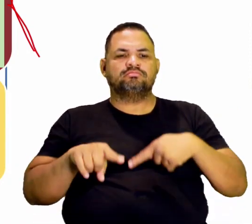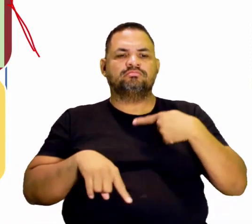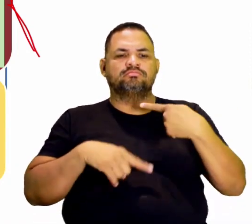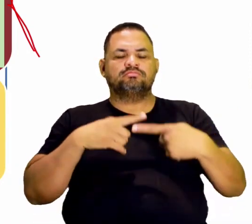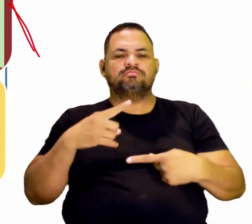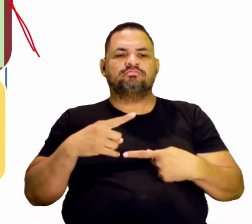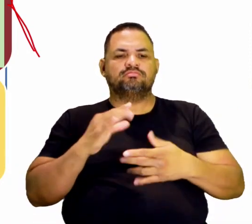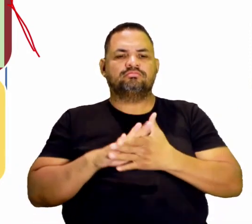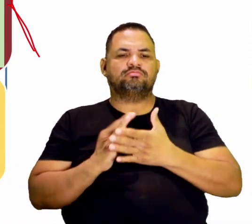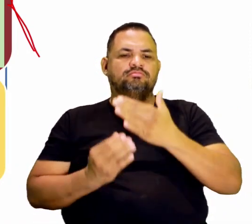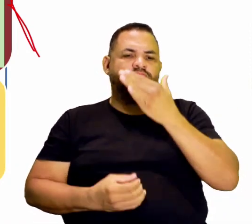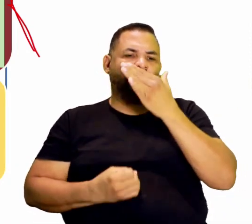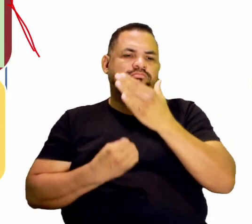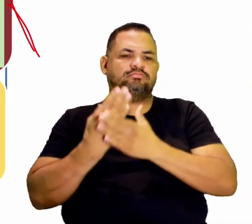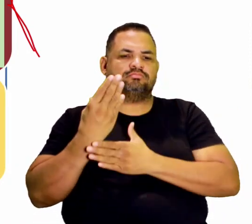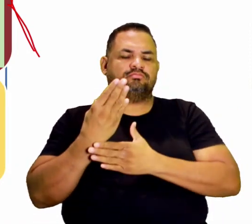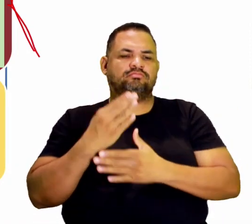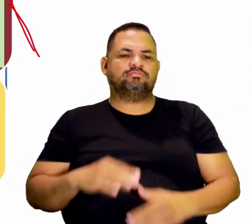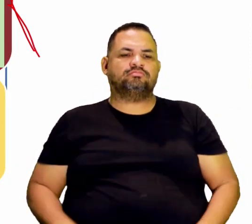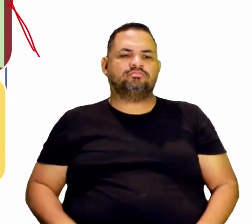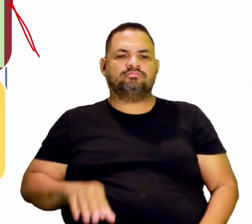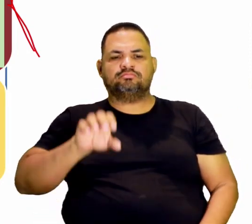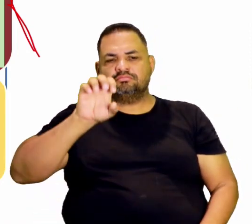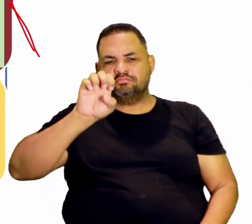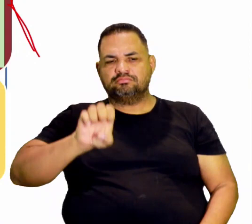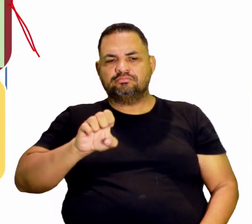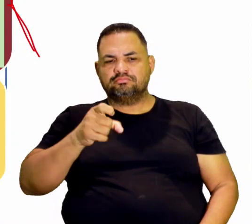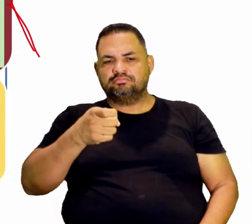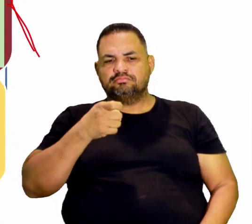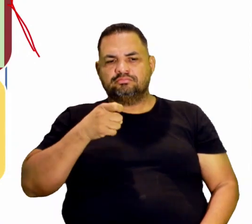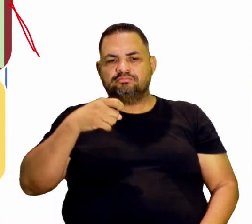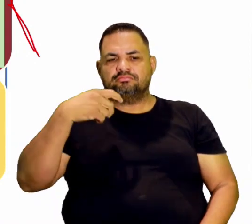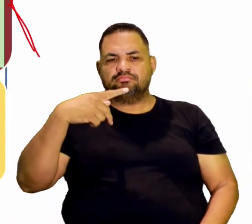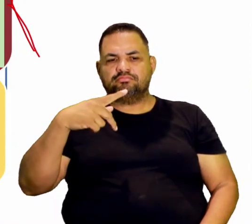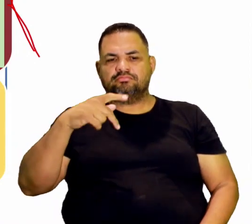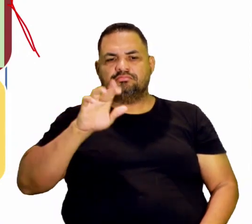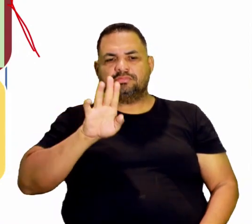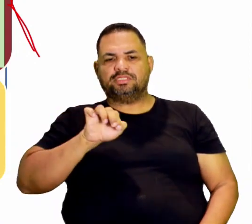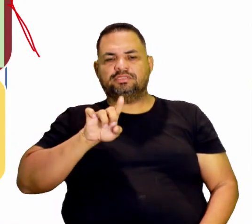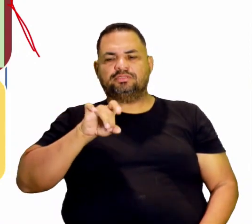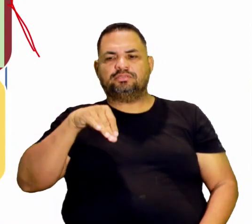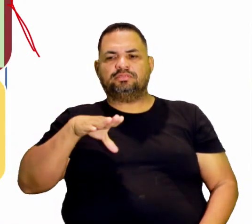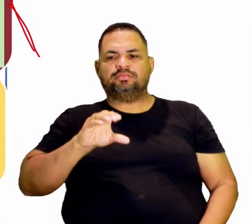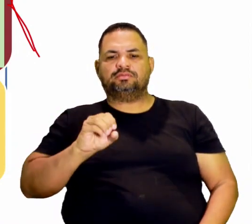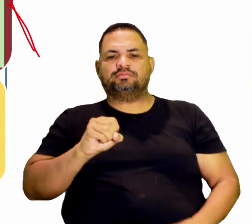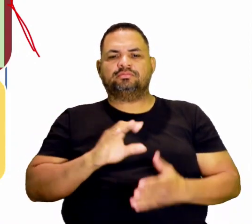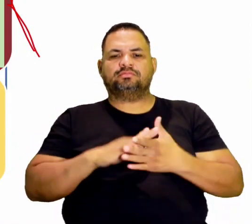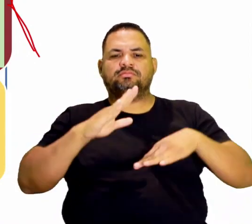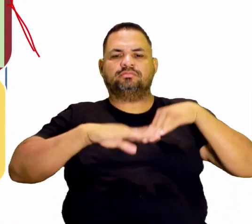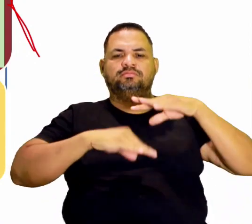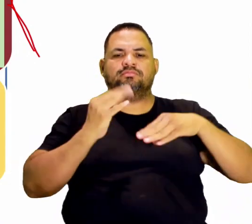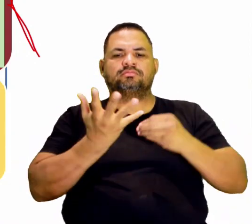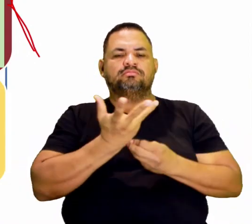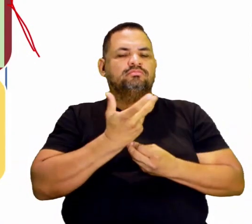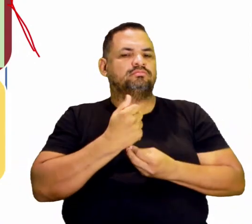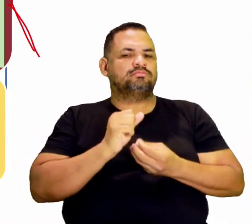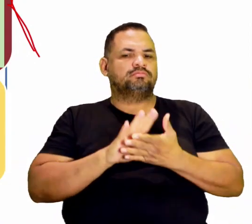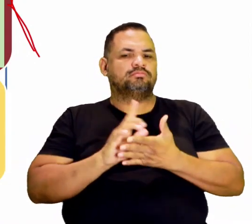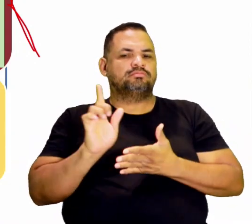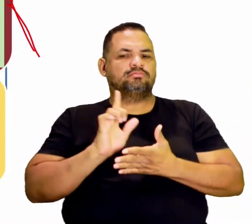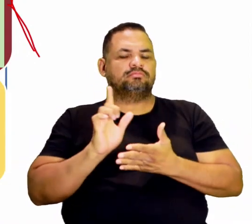disso, nós temos aqui o expressionismo, né? Onde o artista não